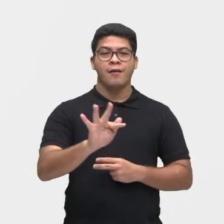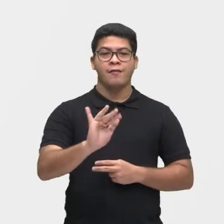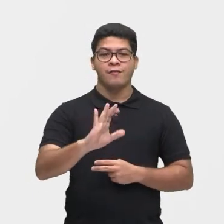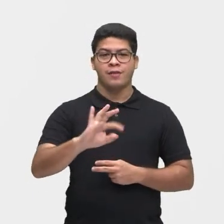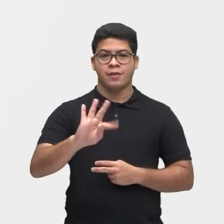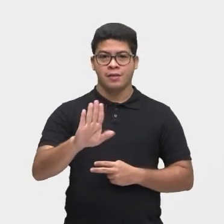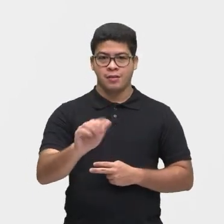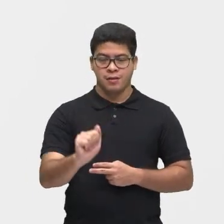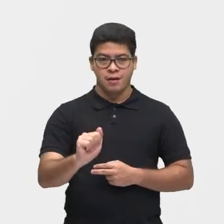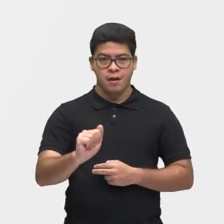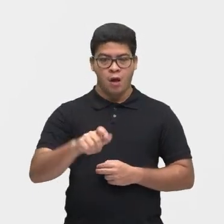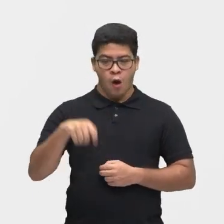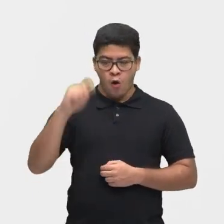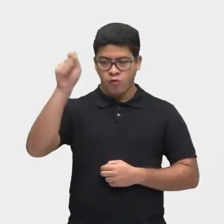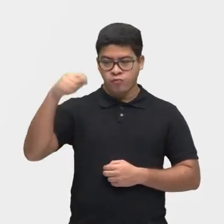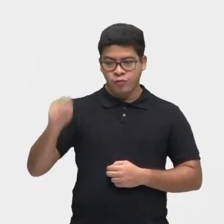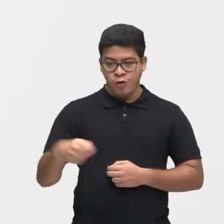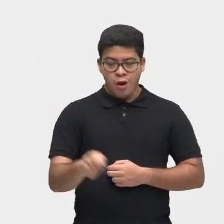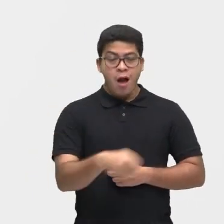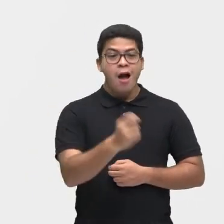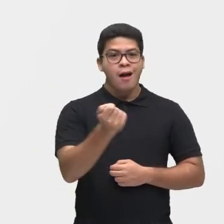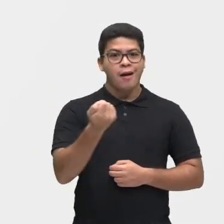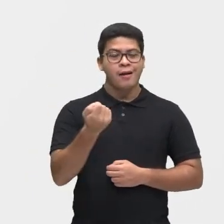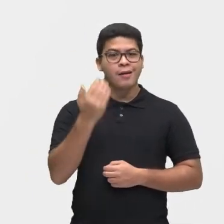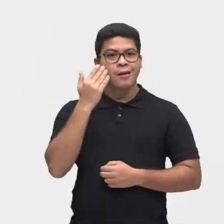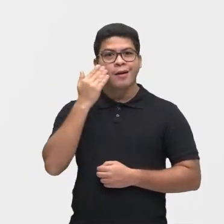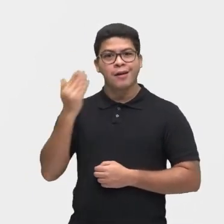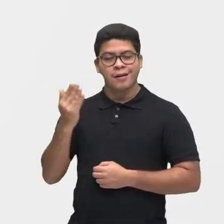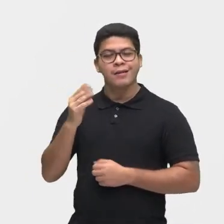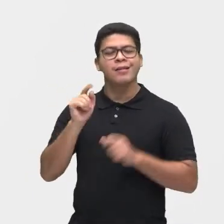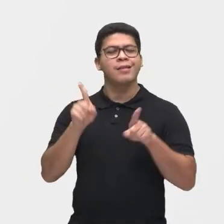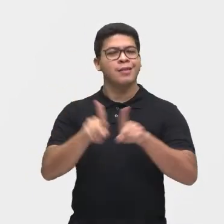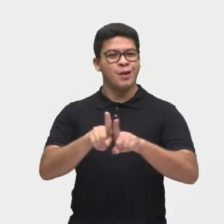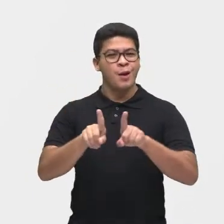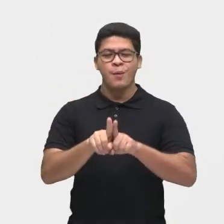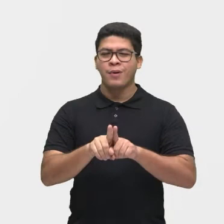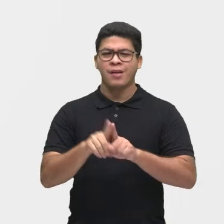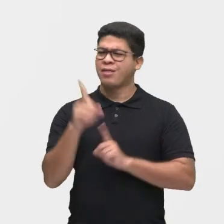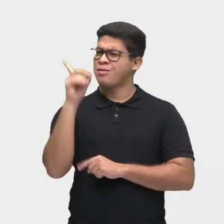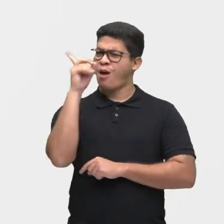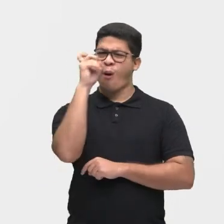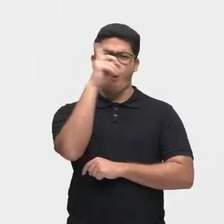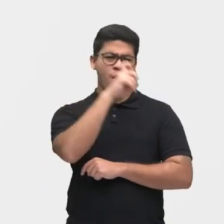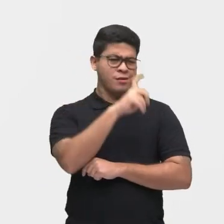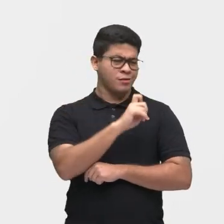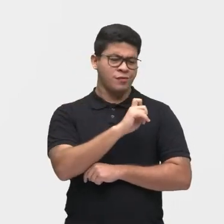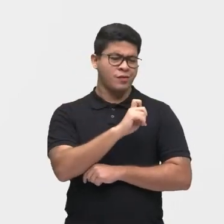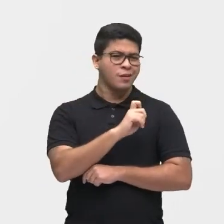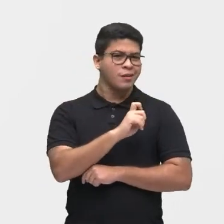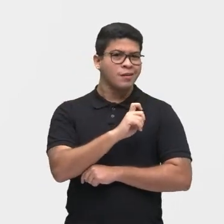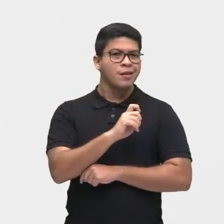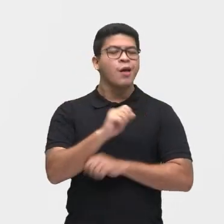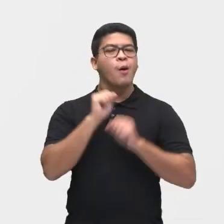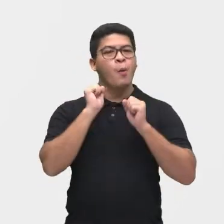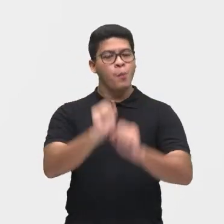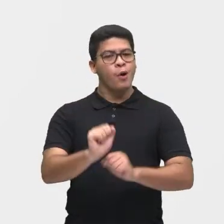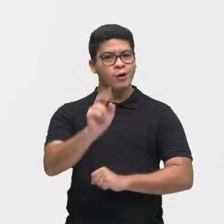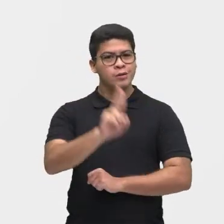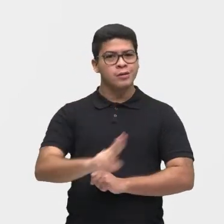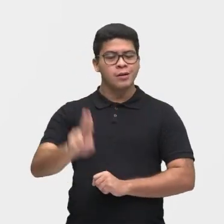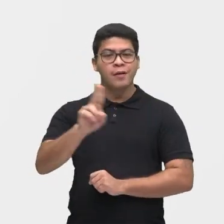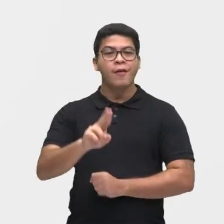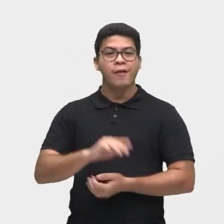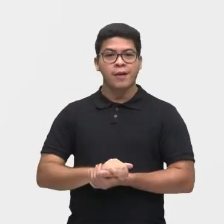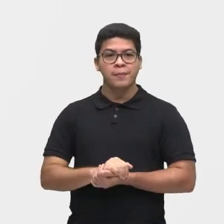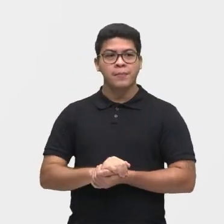É a fita, tá? A fita também não é nada difícil de você fazer. Você tá vendo aí, ó, uma